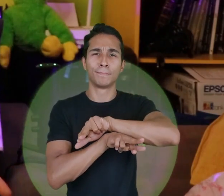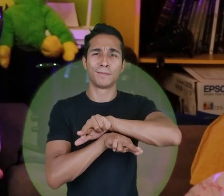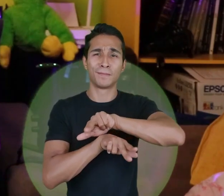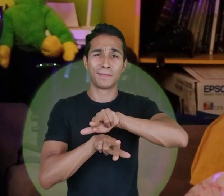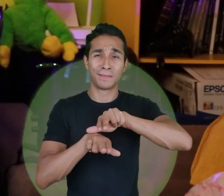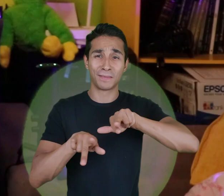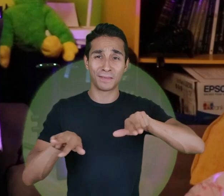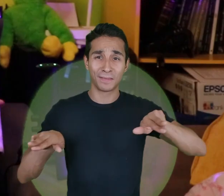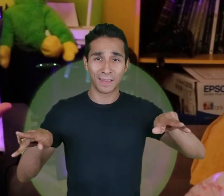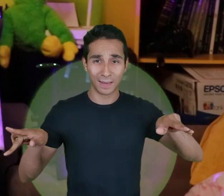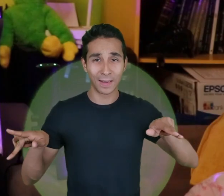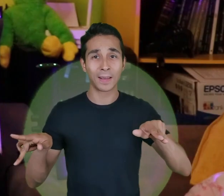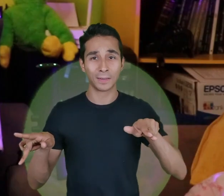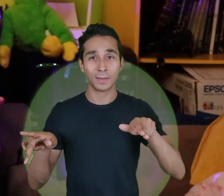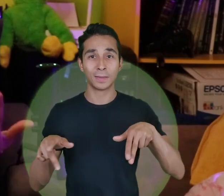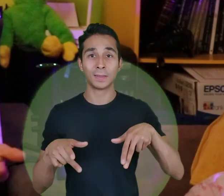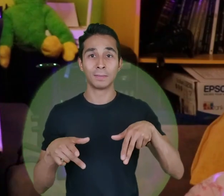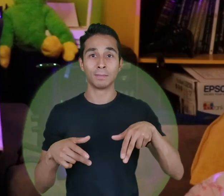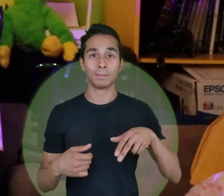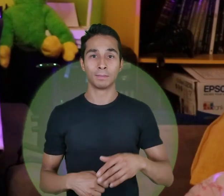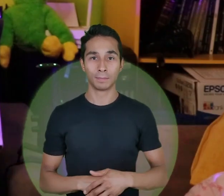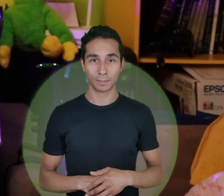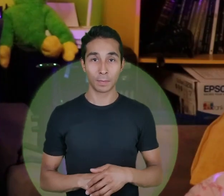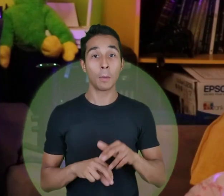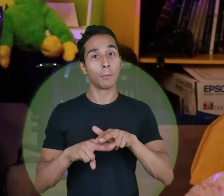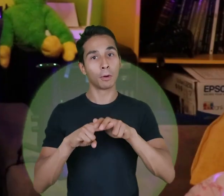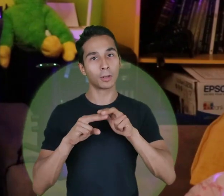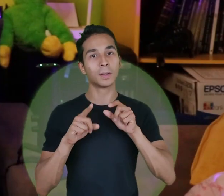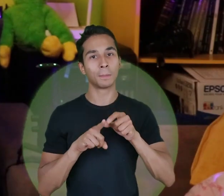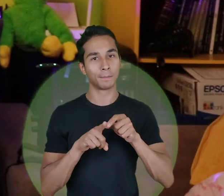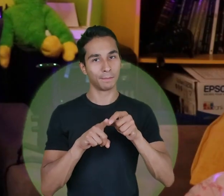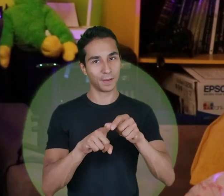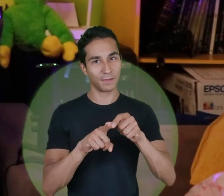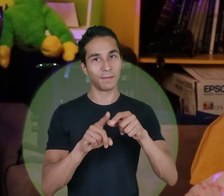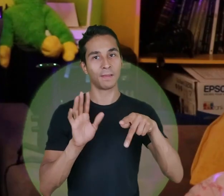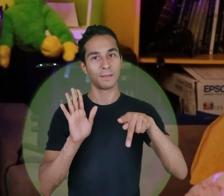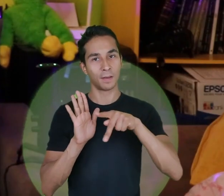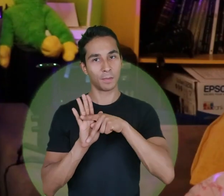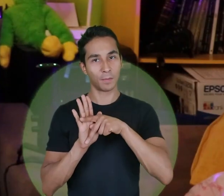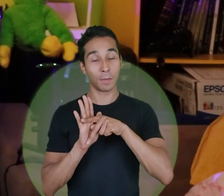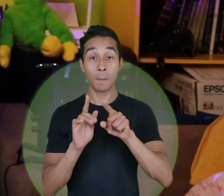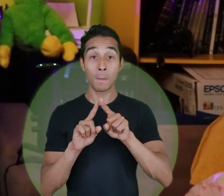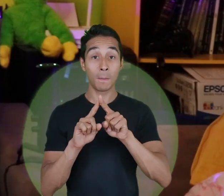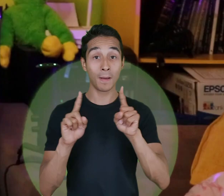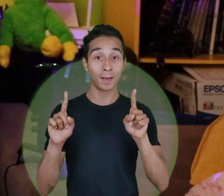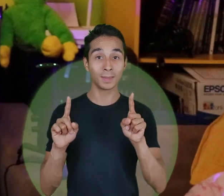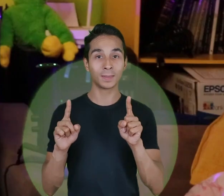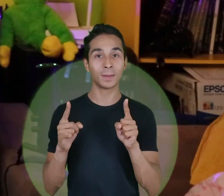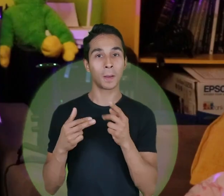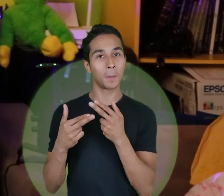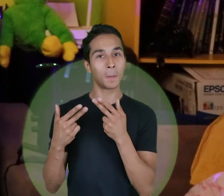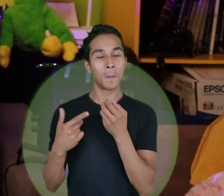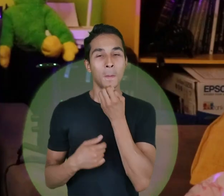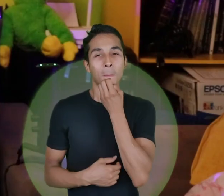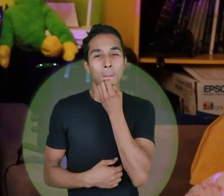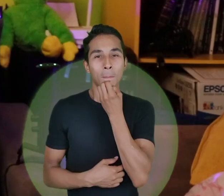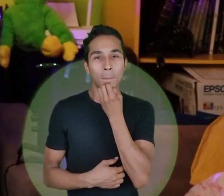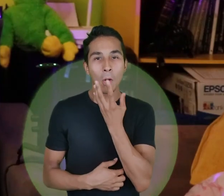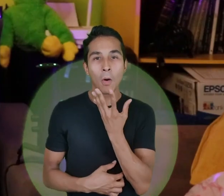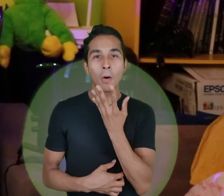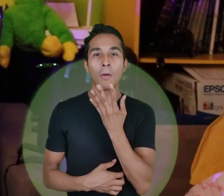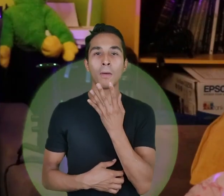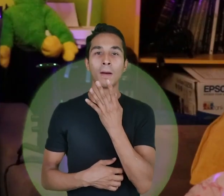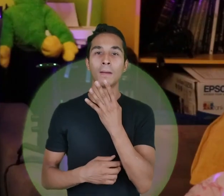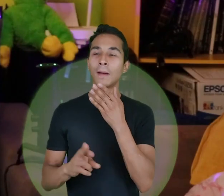de obstáculos, de coisas que são muito diferentes pra gente, né, do que para outros grupos, a gente tem os refrescos, finalmente os refrescos aí,